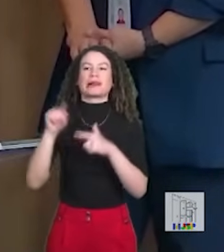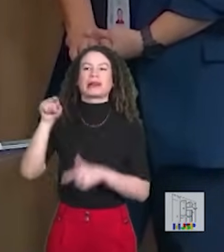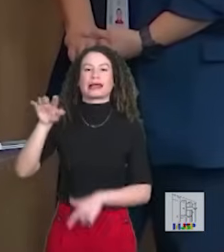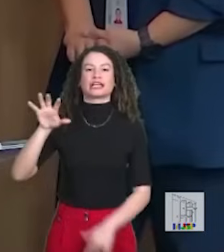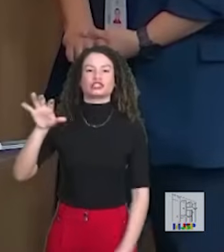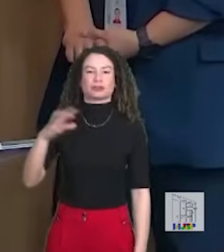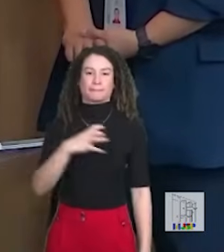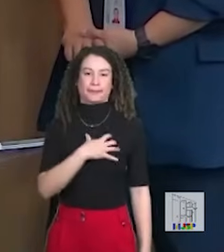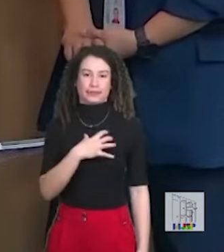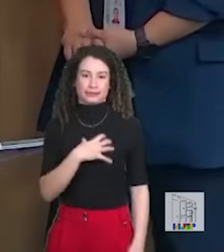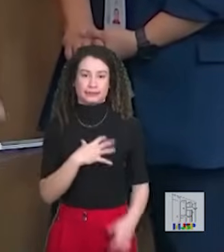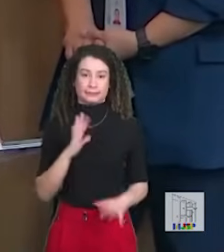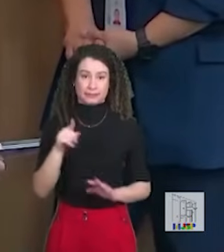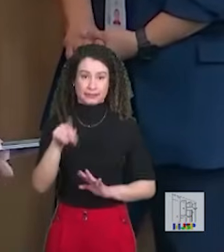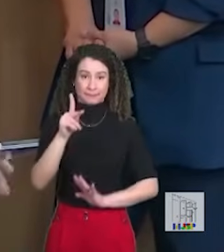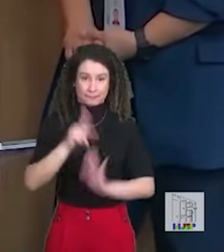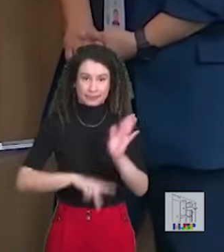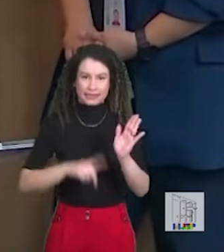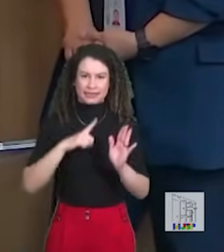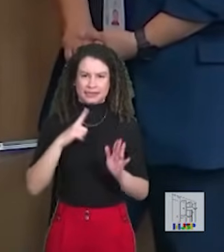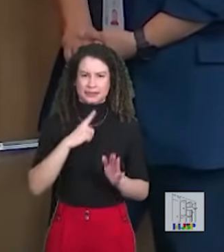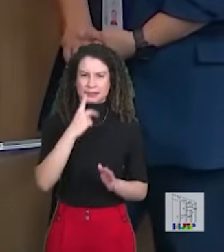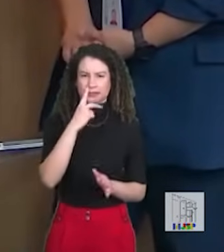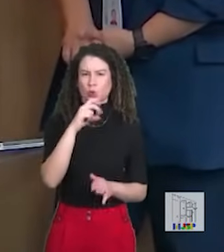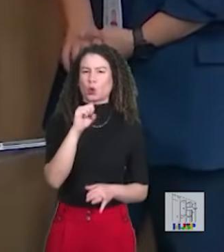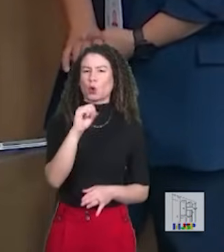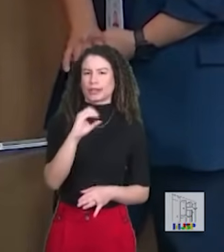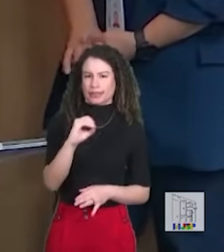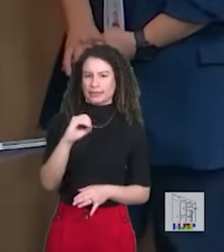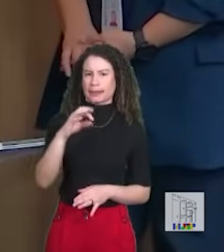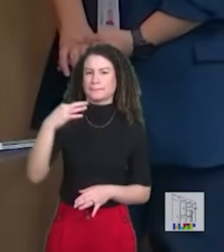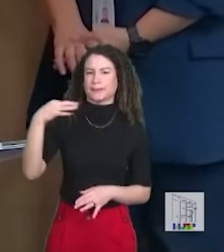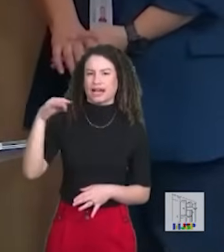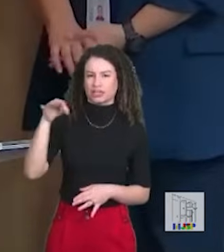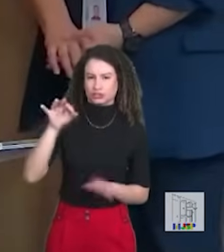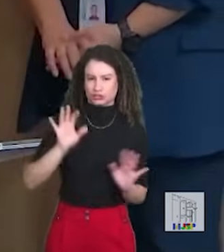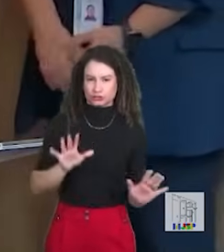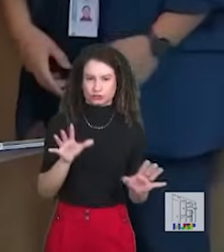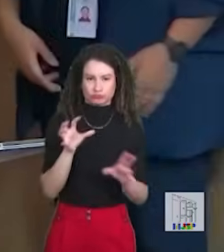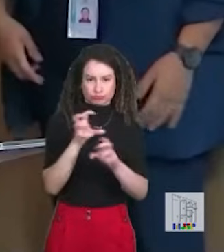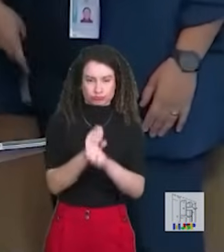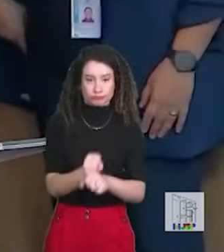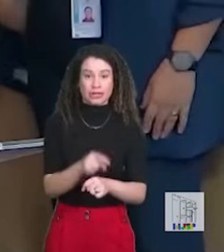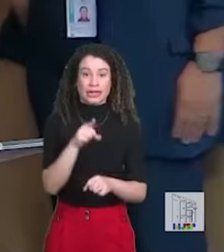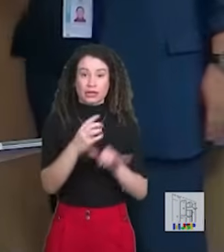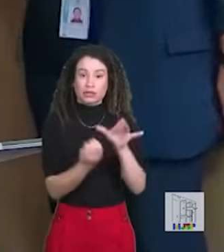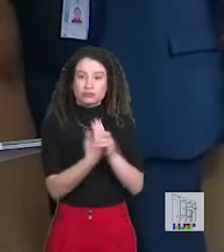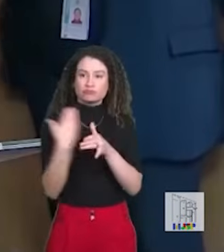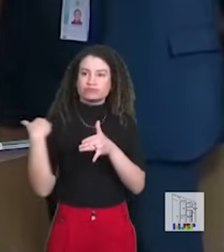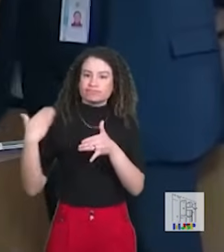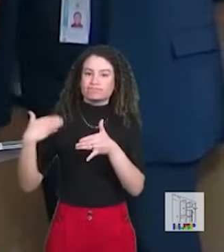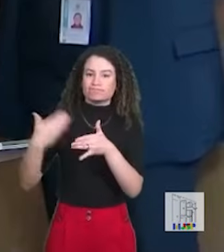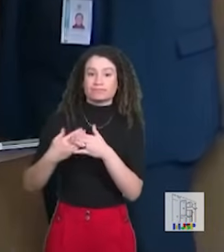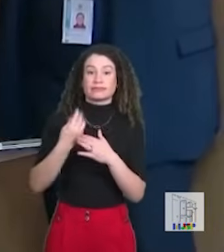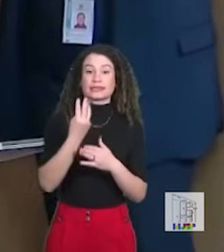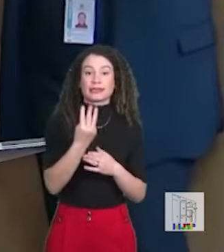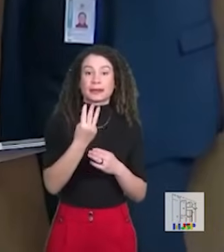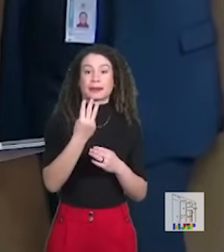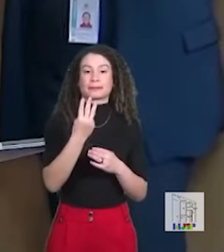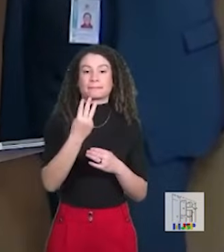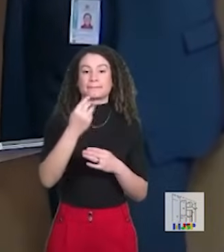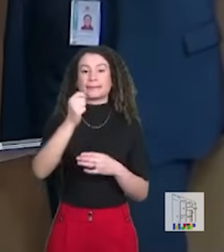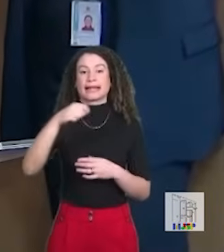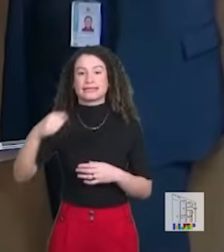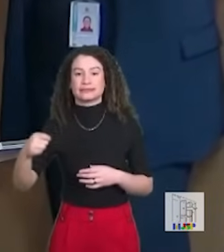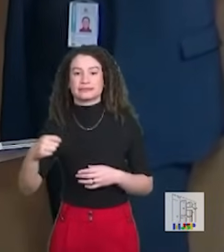esse plano tem umas 80 páginas ele tá sendo construído há três meses logo depois